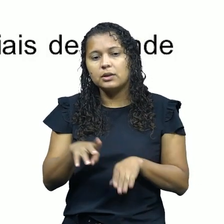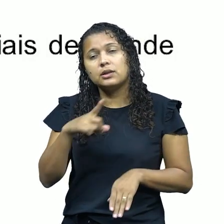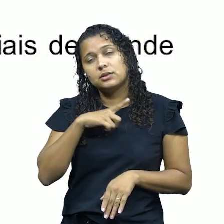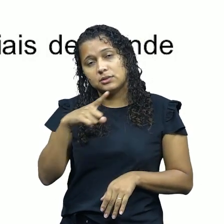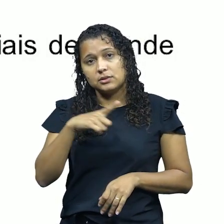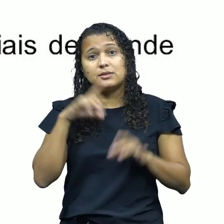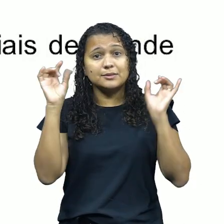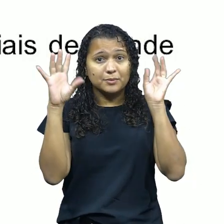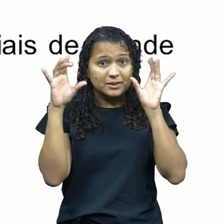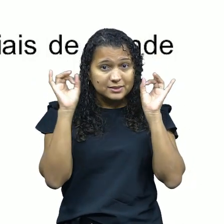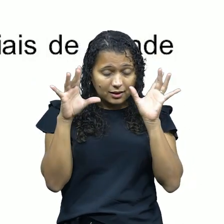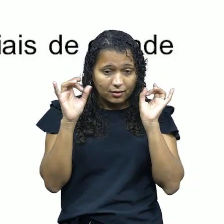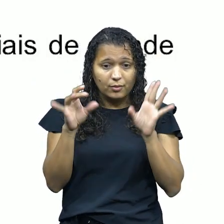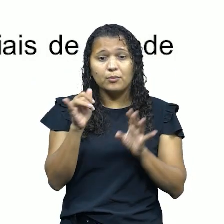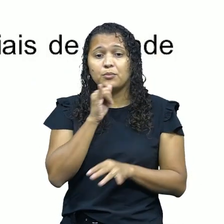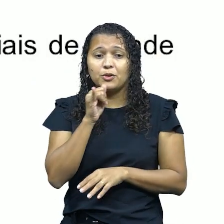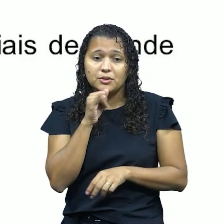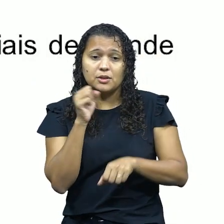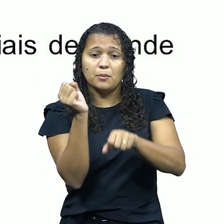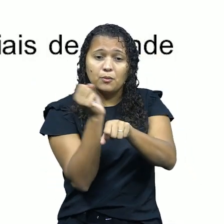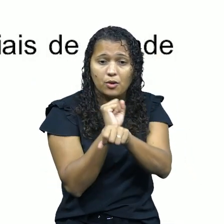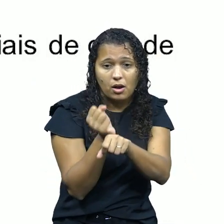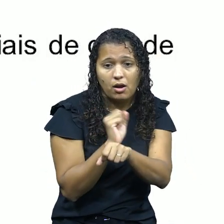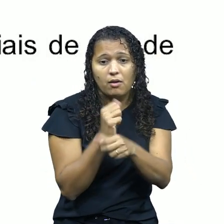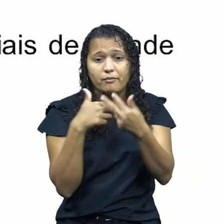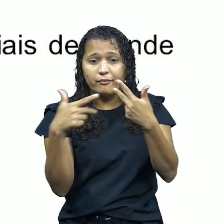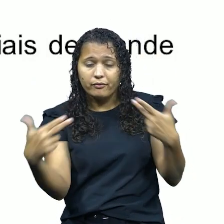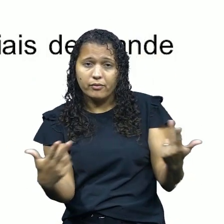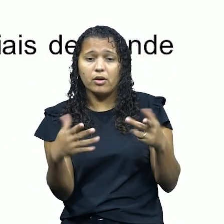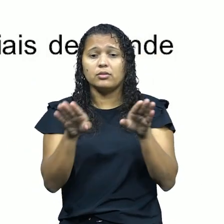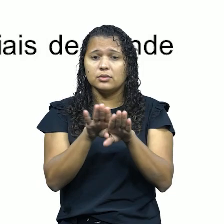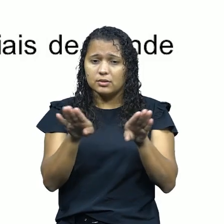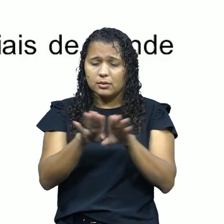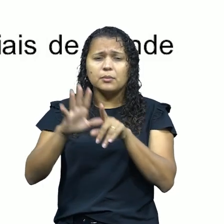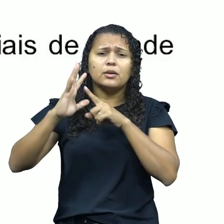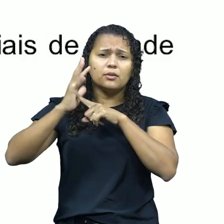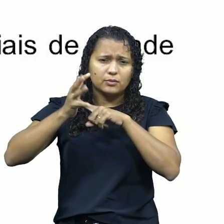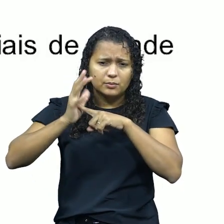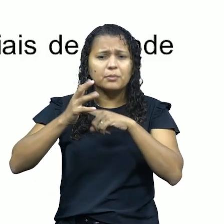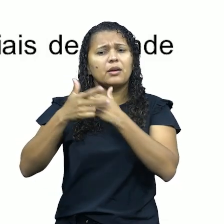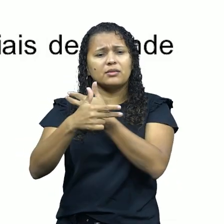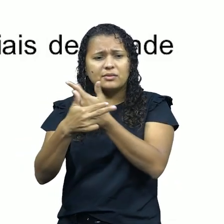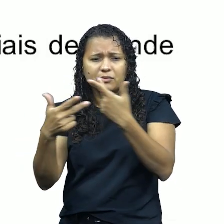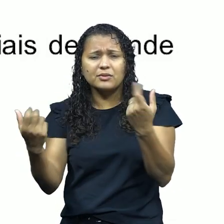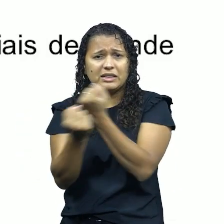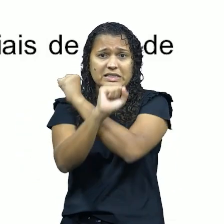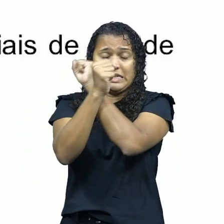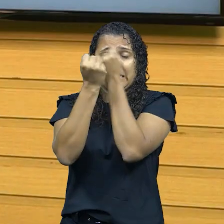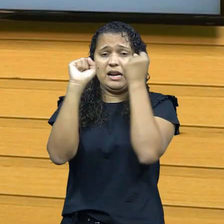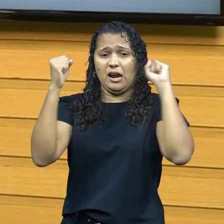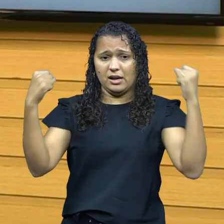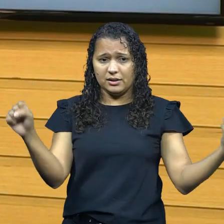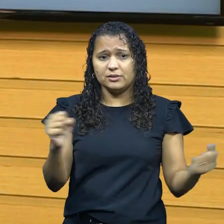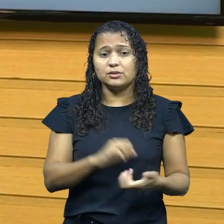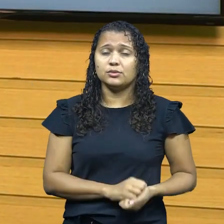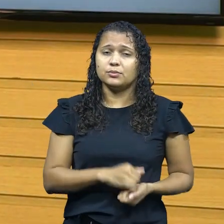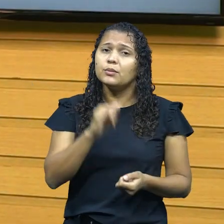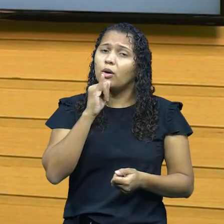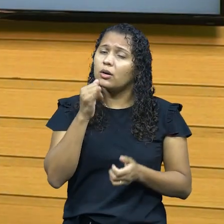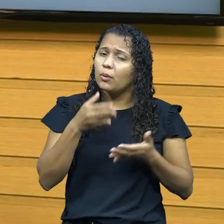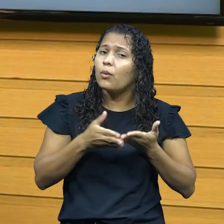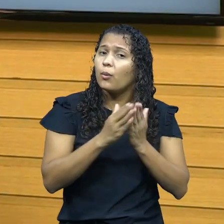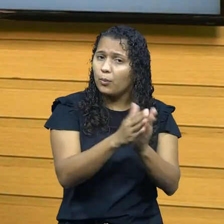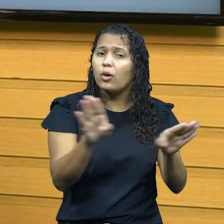cargas especiais, aqui a gente está falando dos automóveis e de alguns componentes industriais de grande porte. Os portos,